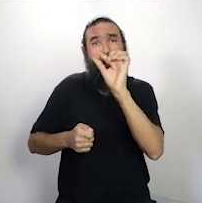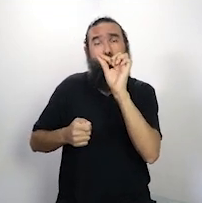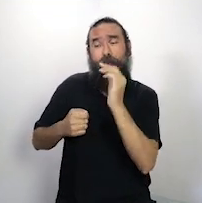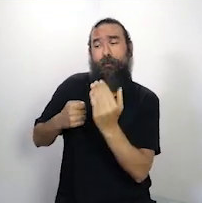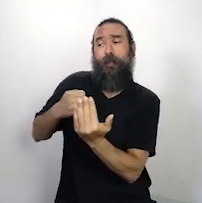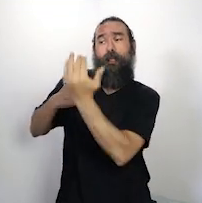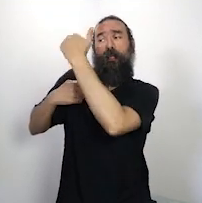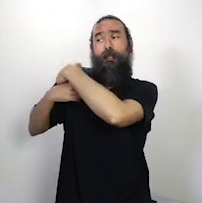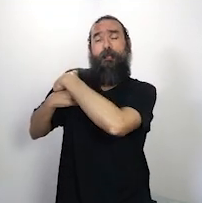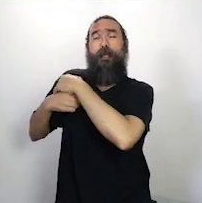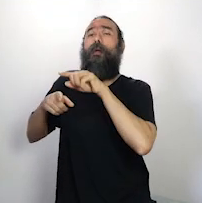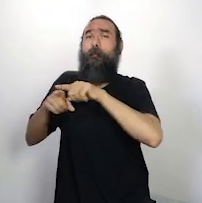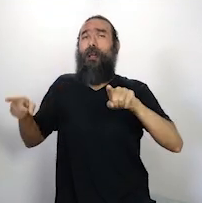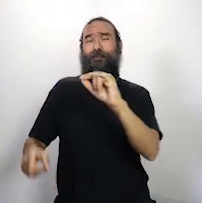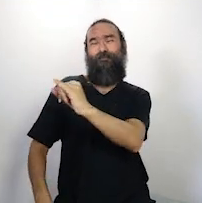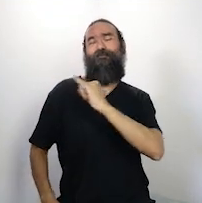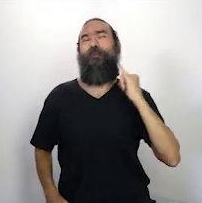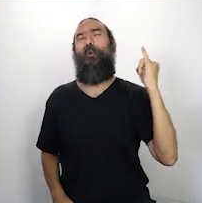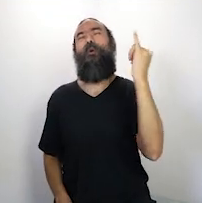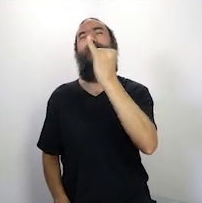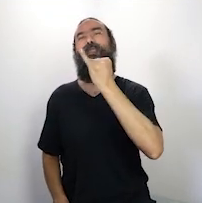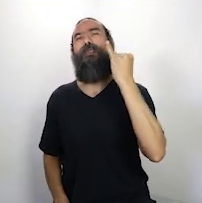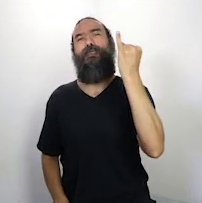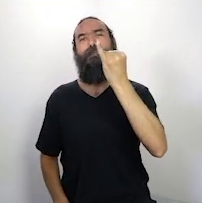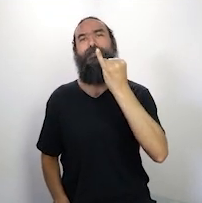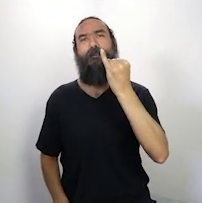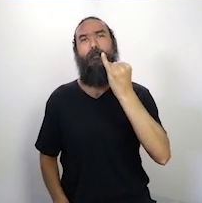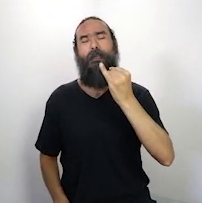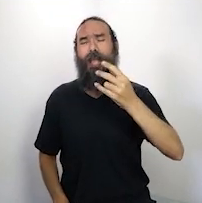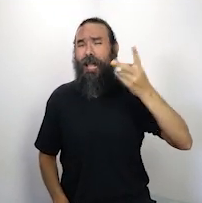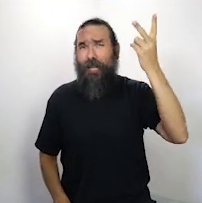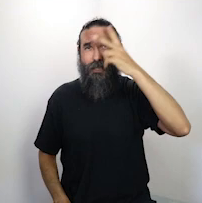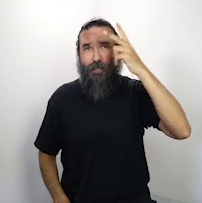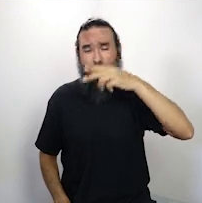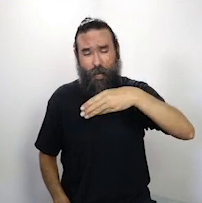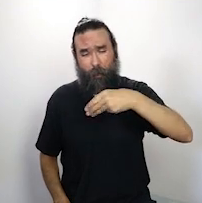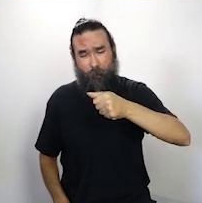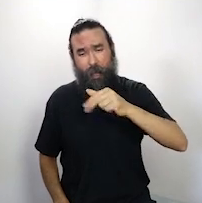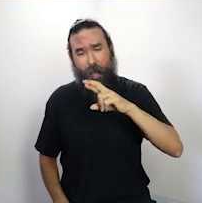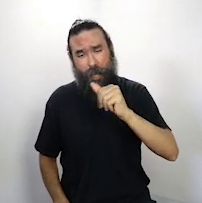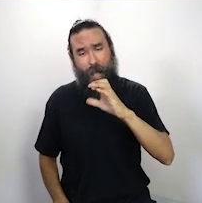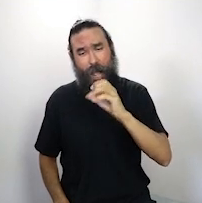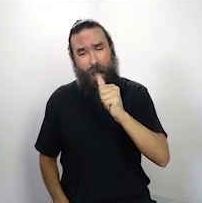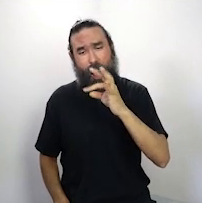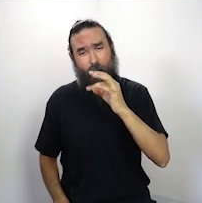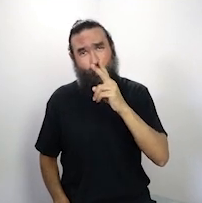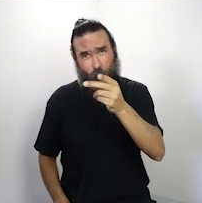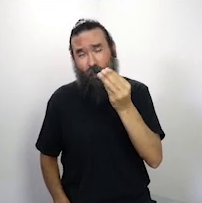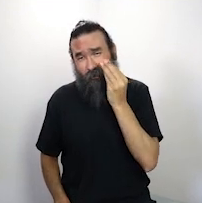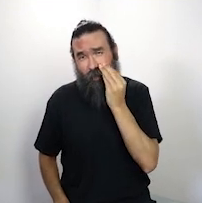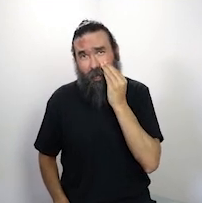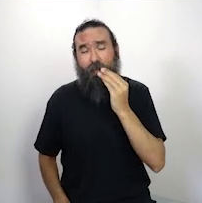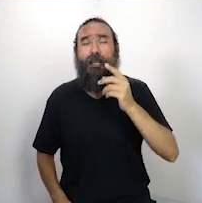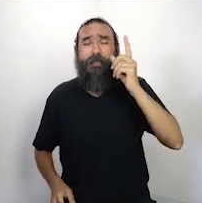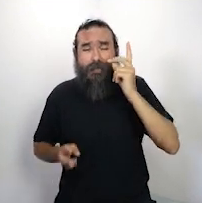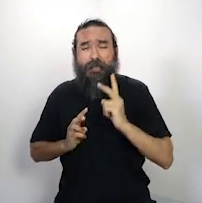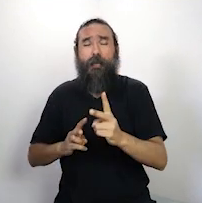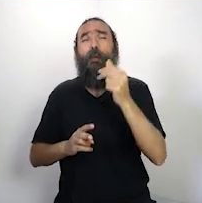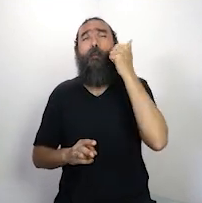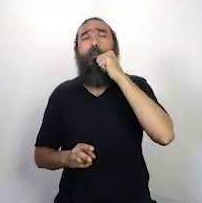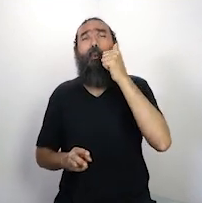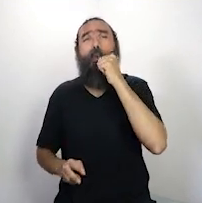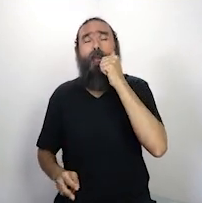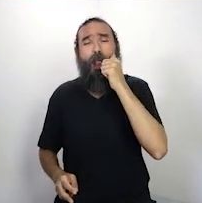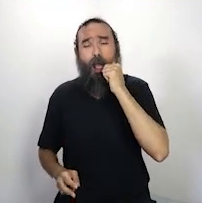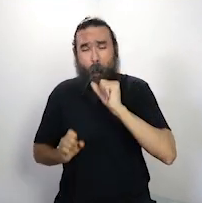As grandes rainhas que estão registradas nas histórias do maracatu, tudo mulheres, ialorixás, poderosíssimas à frente